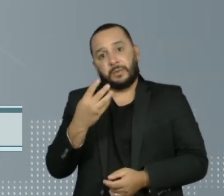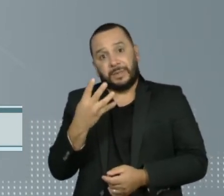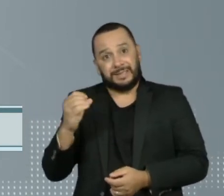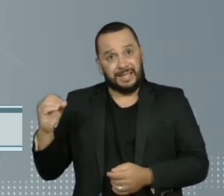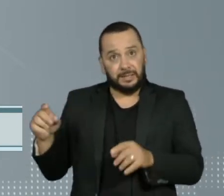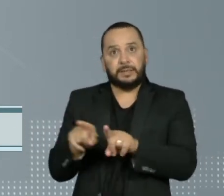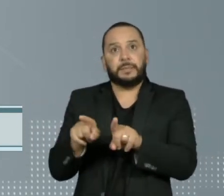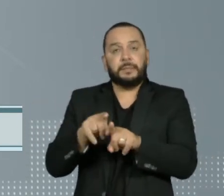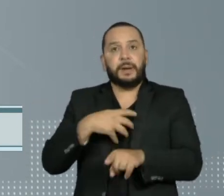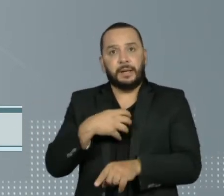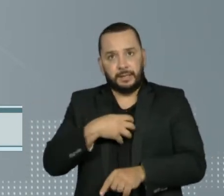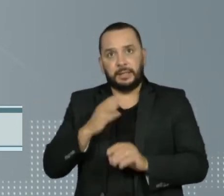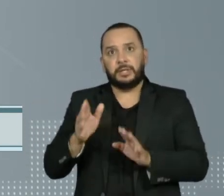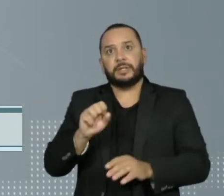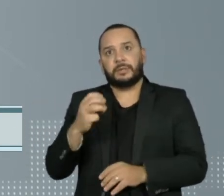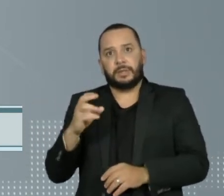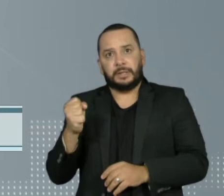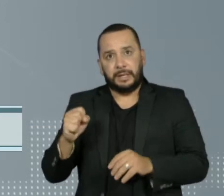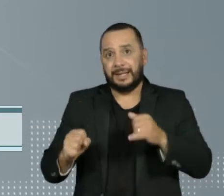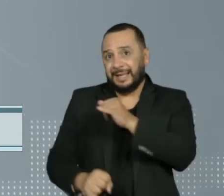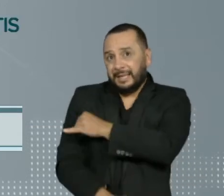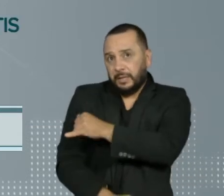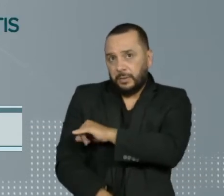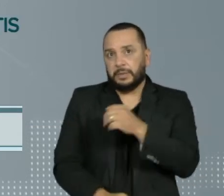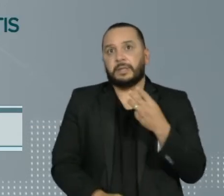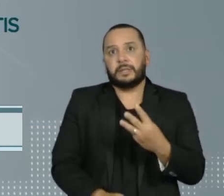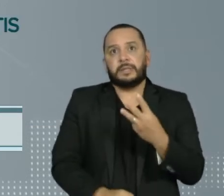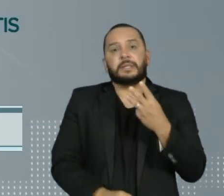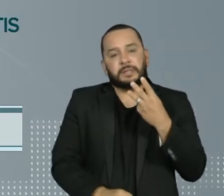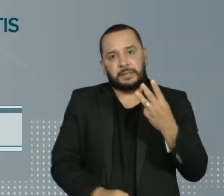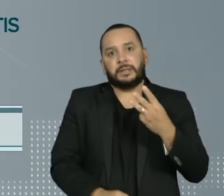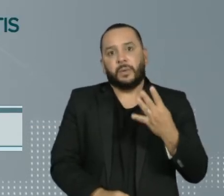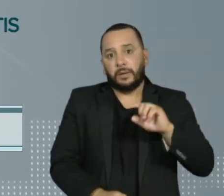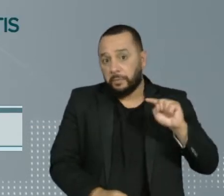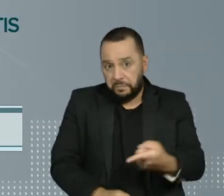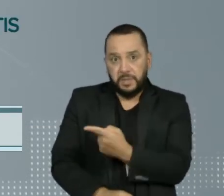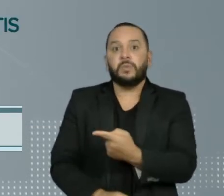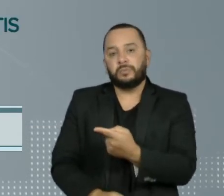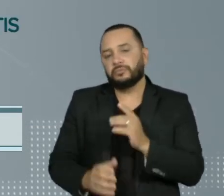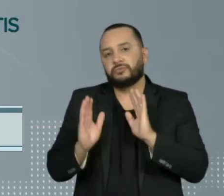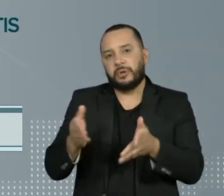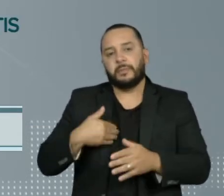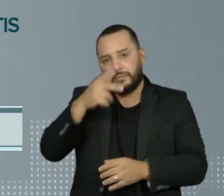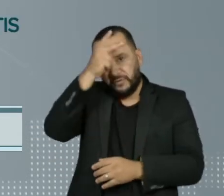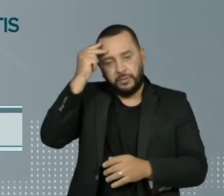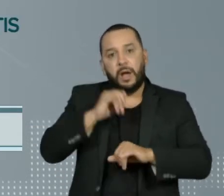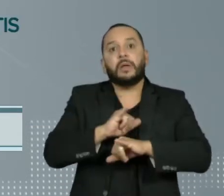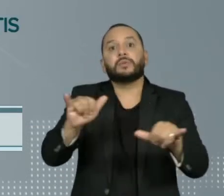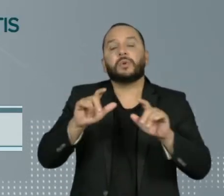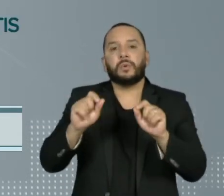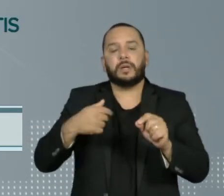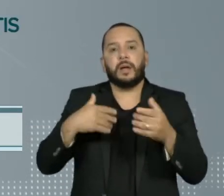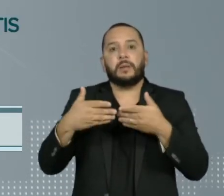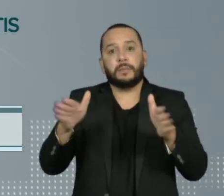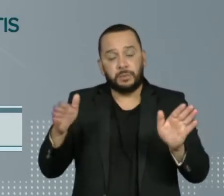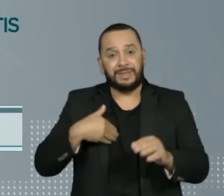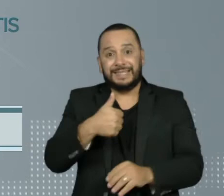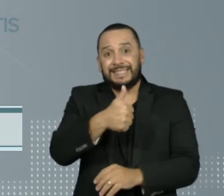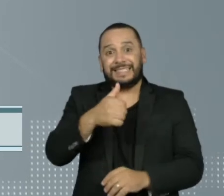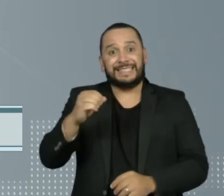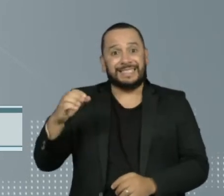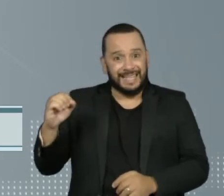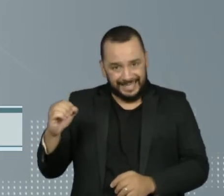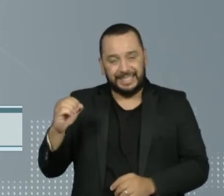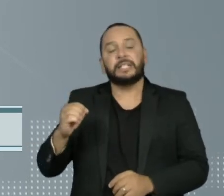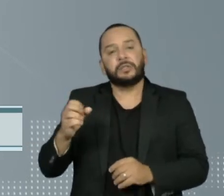Rio de Janeiro, são 334 mil. A prefeitura da capital e o governo do estado anunciaram a abertura de 100 novas unidades de